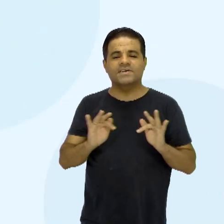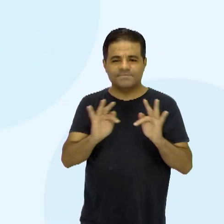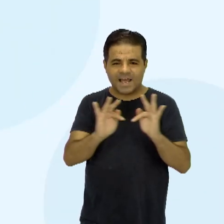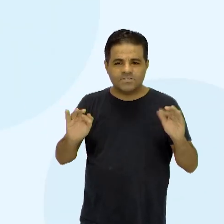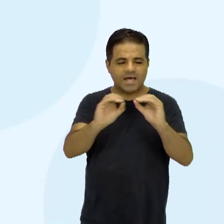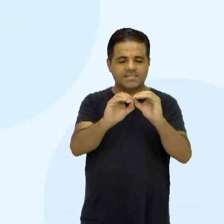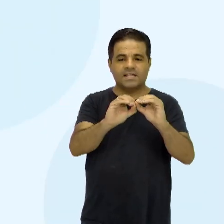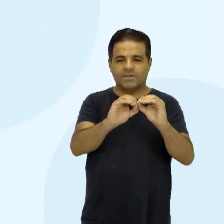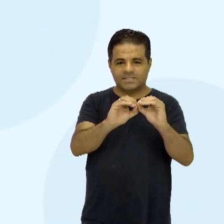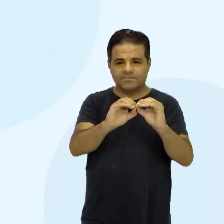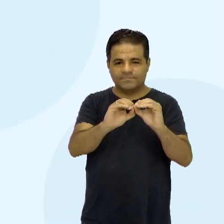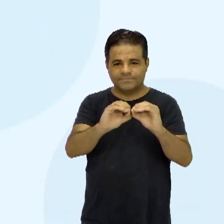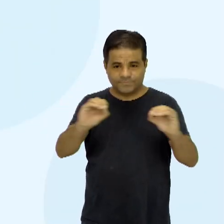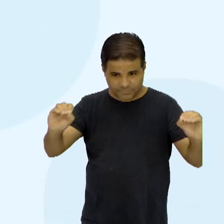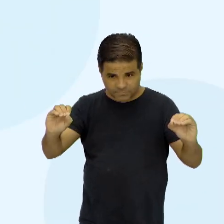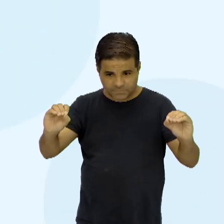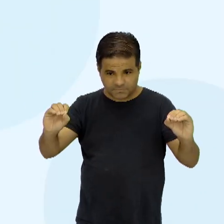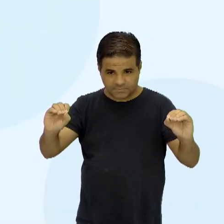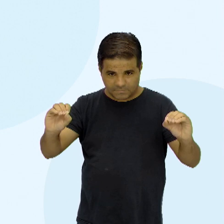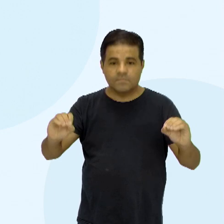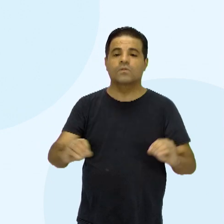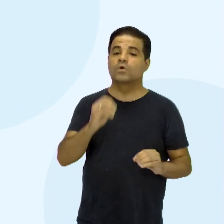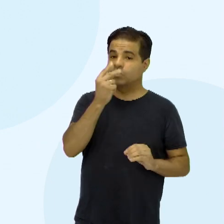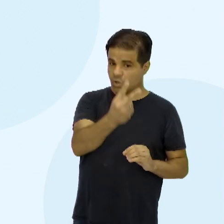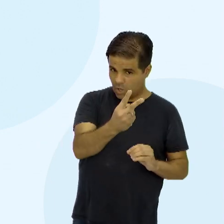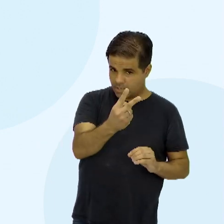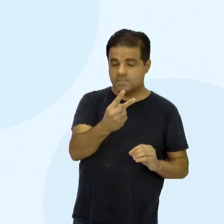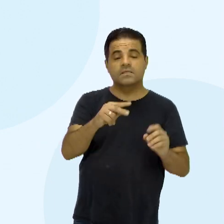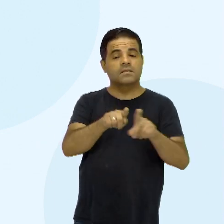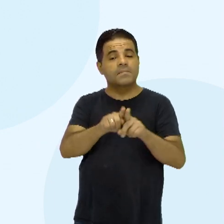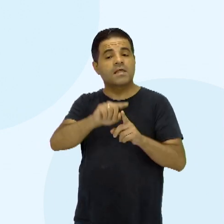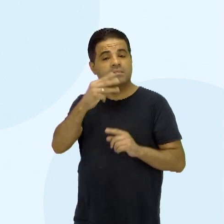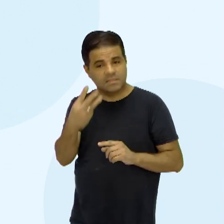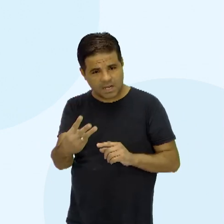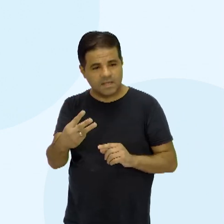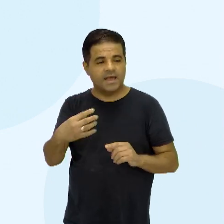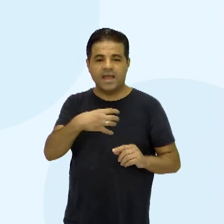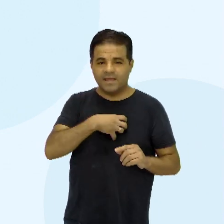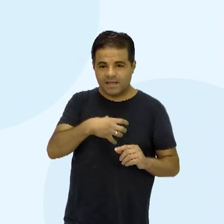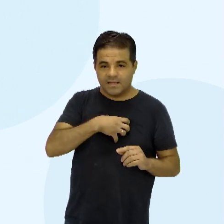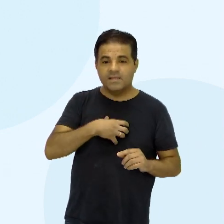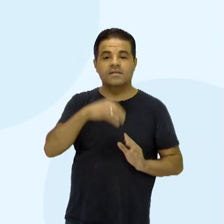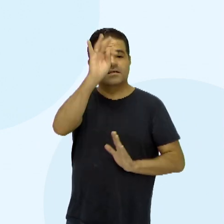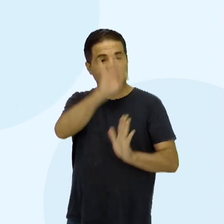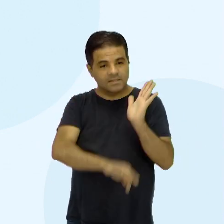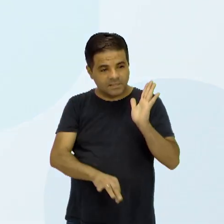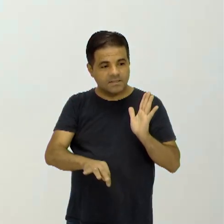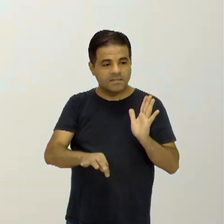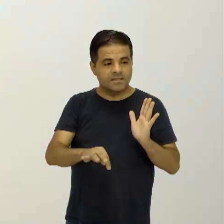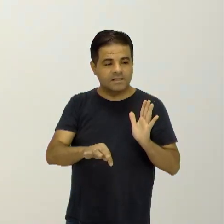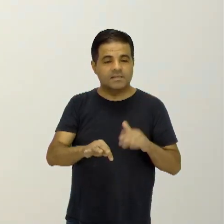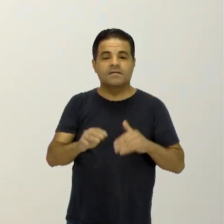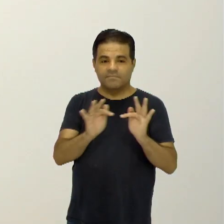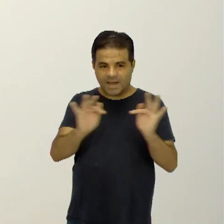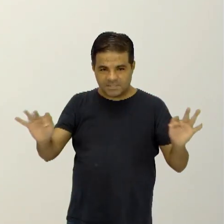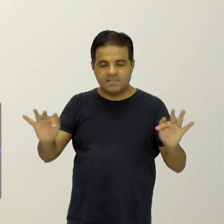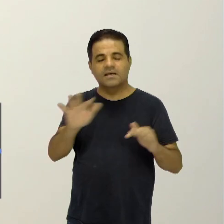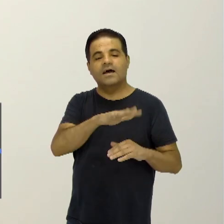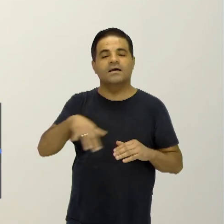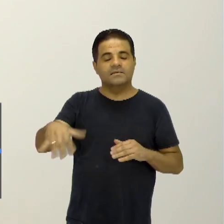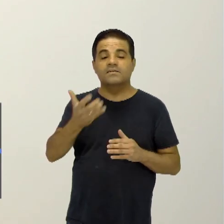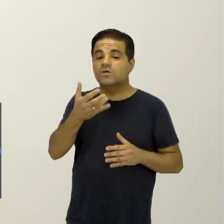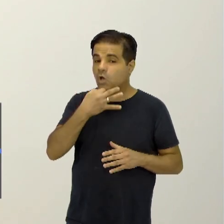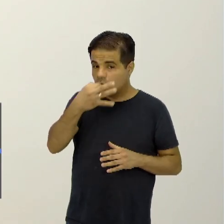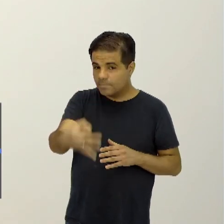colocou, com as orações 2 e 3. O sentido do texto foi modificado, praticamente a gente explicou. Mas eu quero que vocês